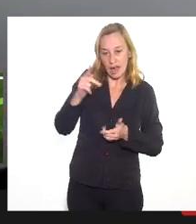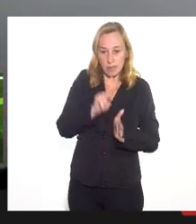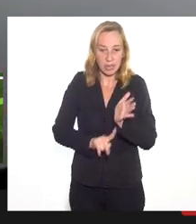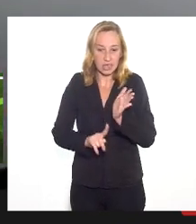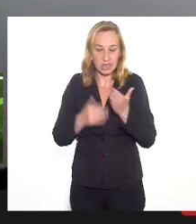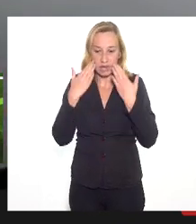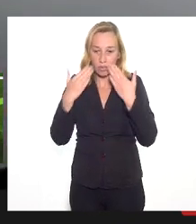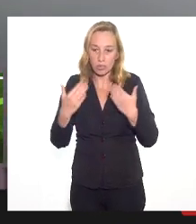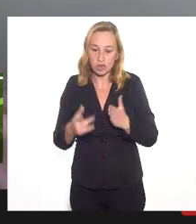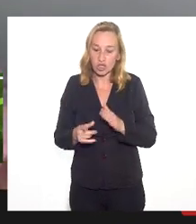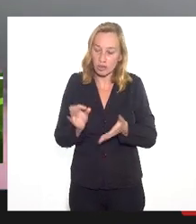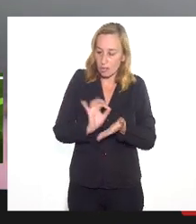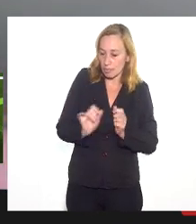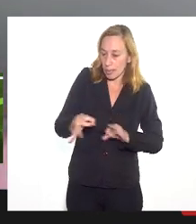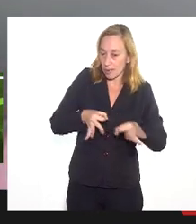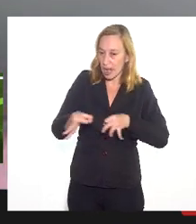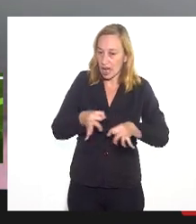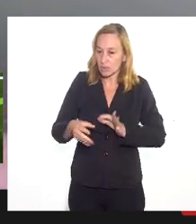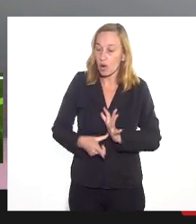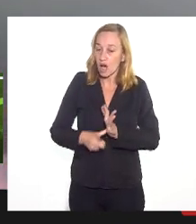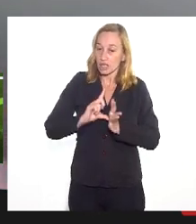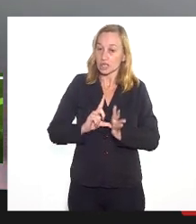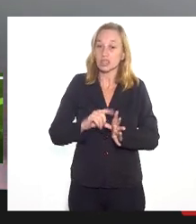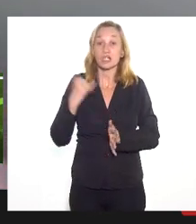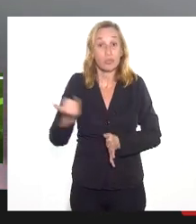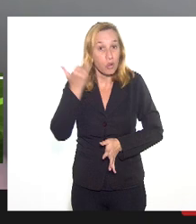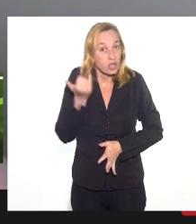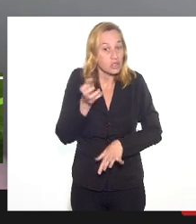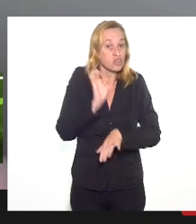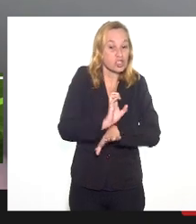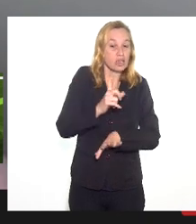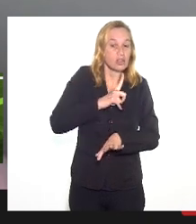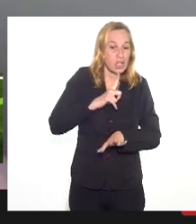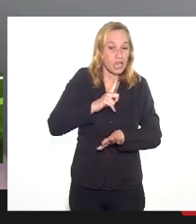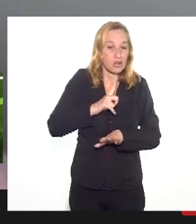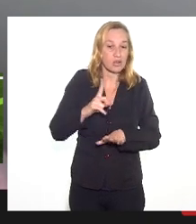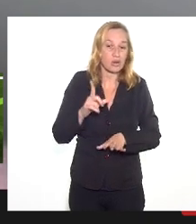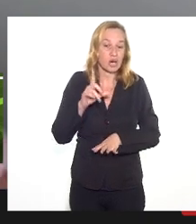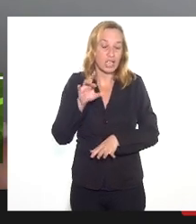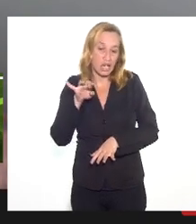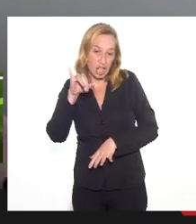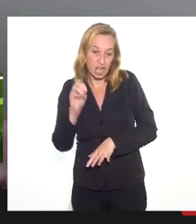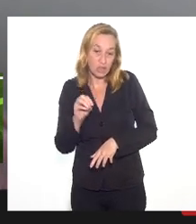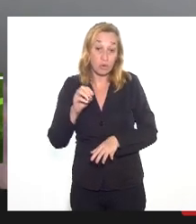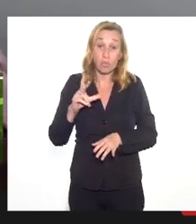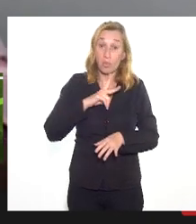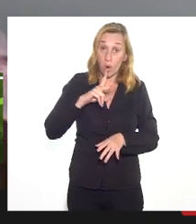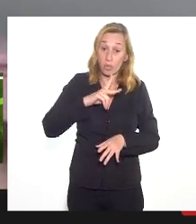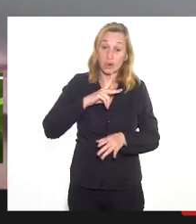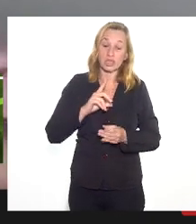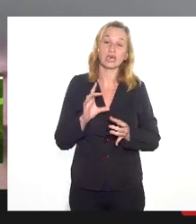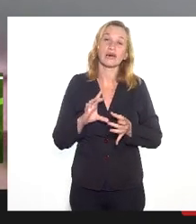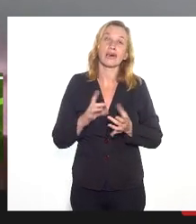tendo costurado antes. Mas me parece importante que o Estado tenha uma linha de crédito própria, que isso também garante